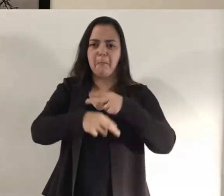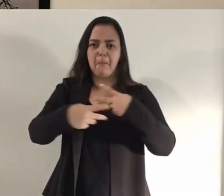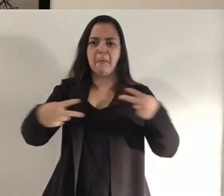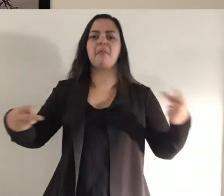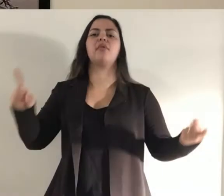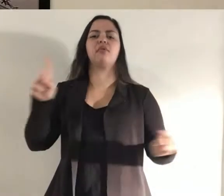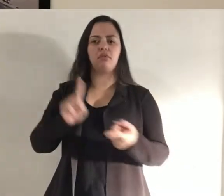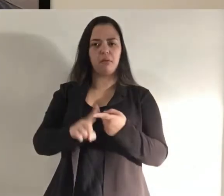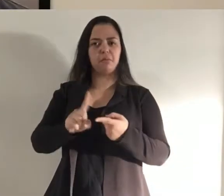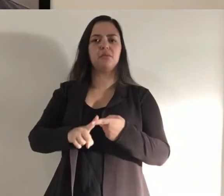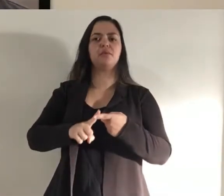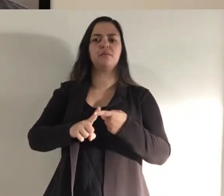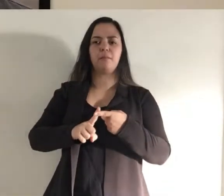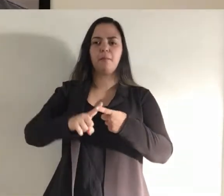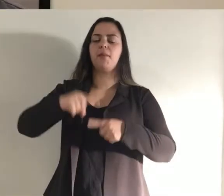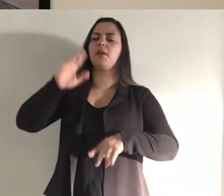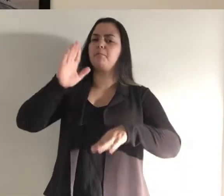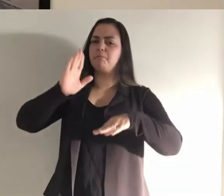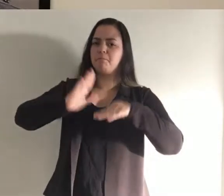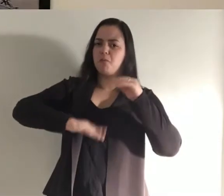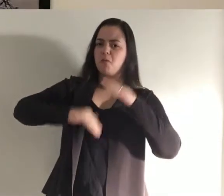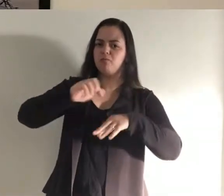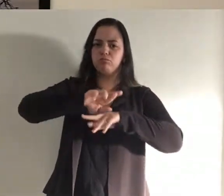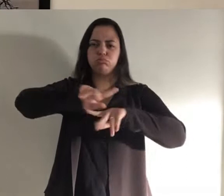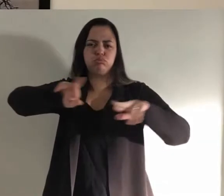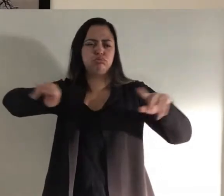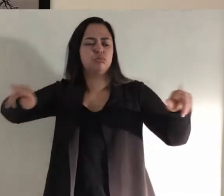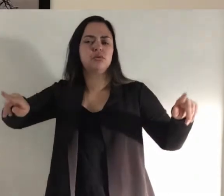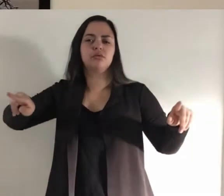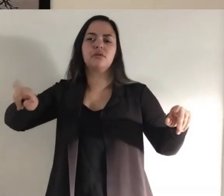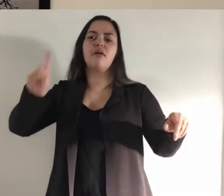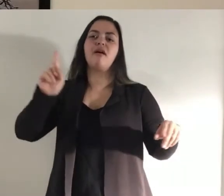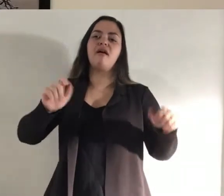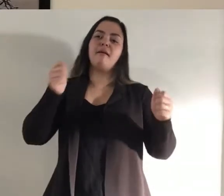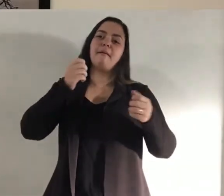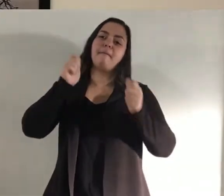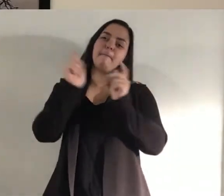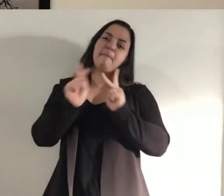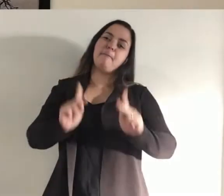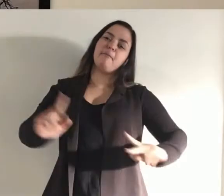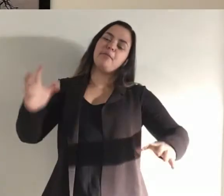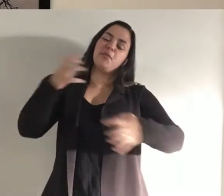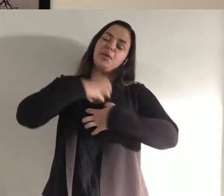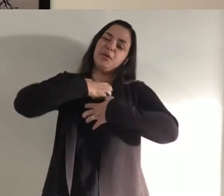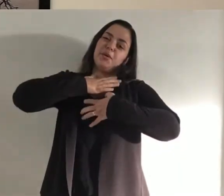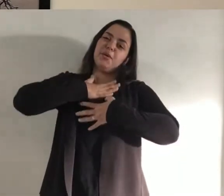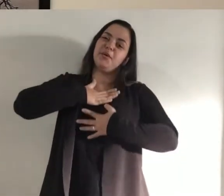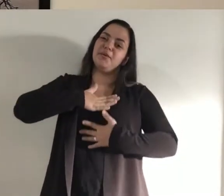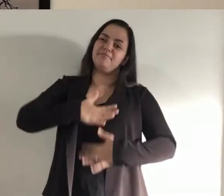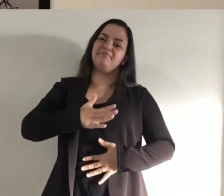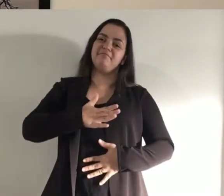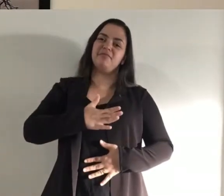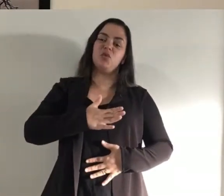que esse Shalom é a continuação daquela frase que ele disse lá na cruz. Quando ele disse lá na cruz,